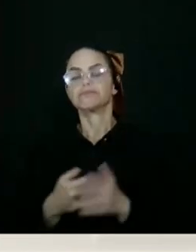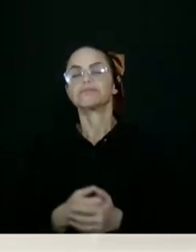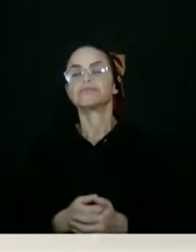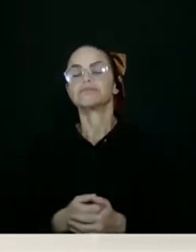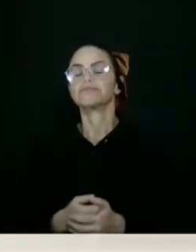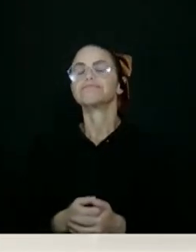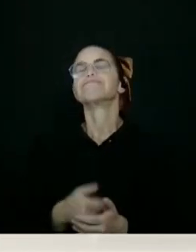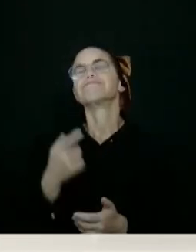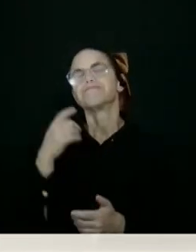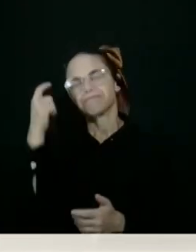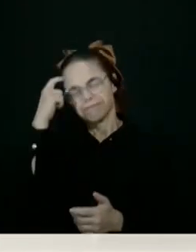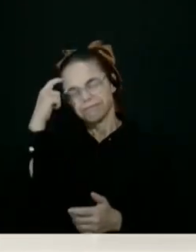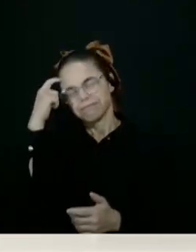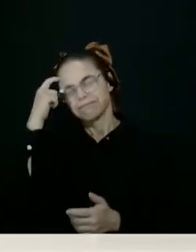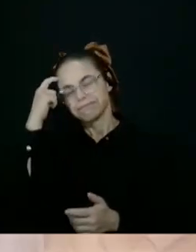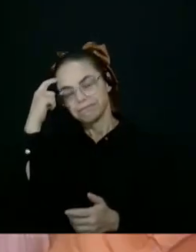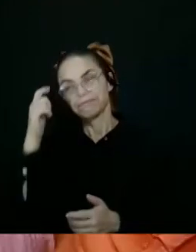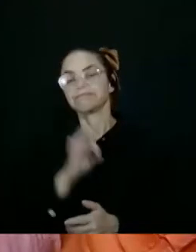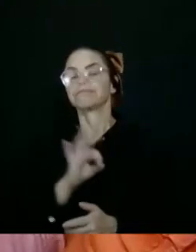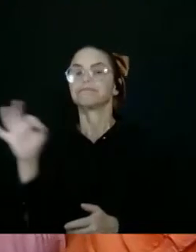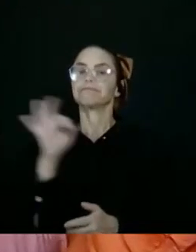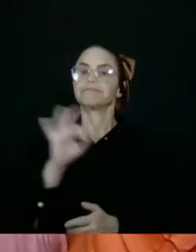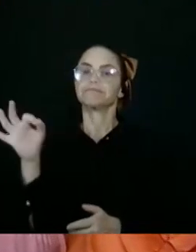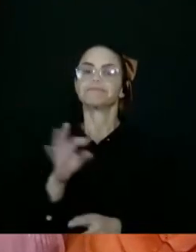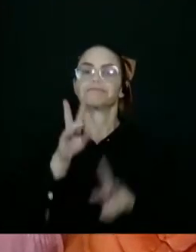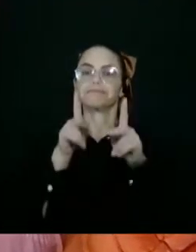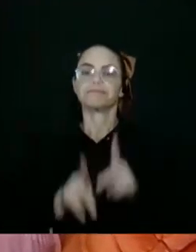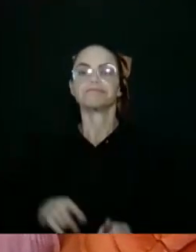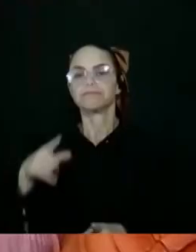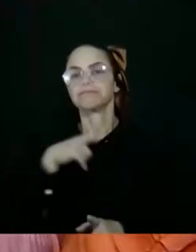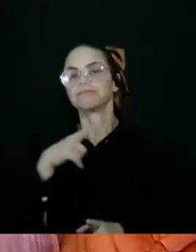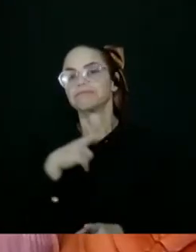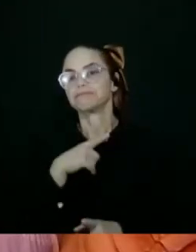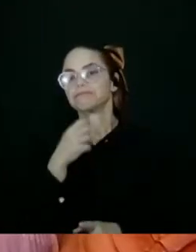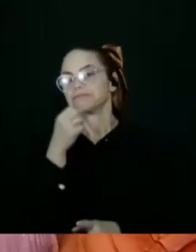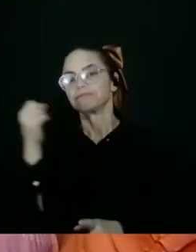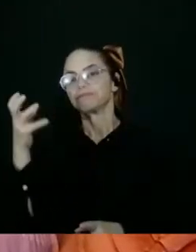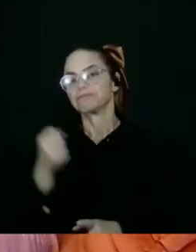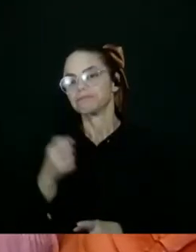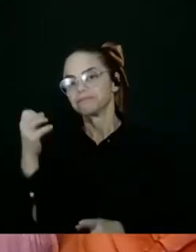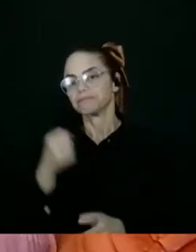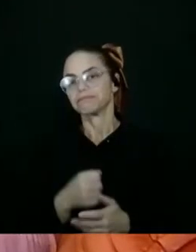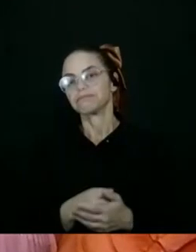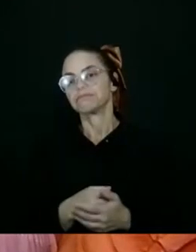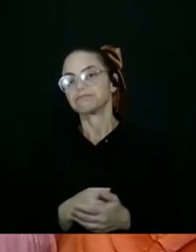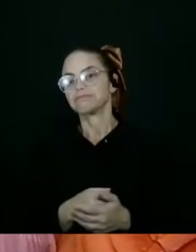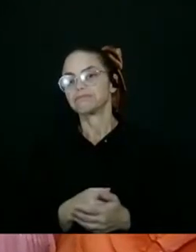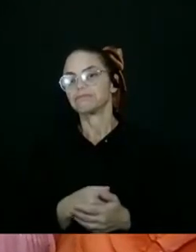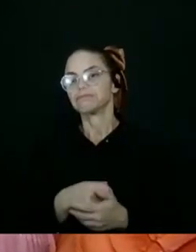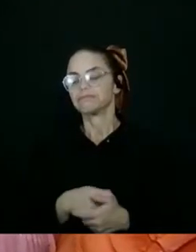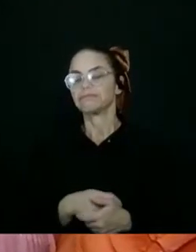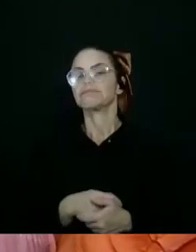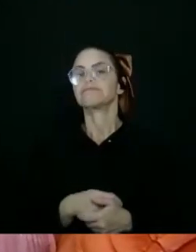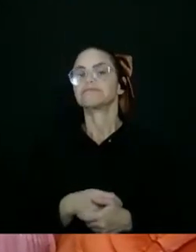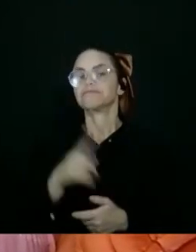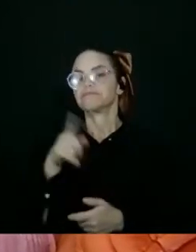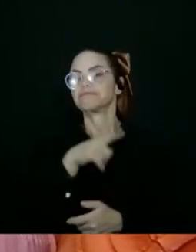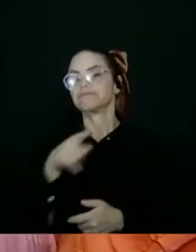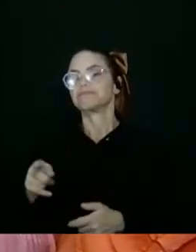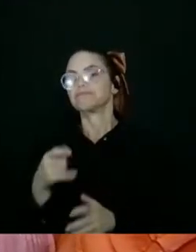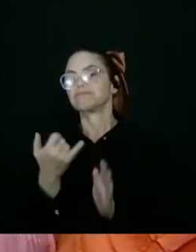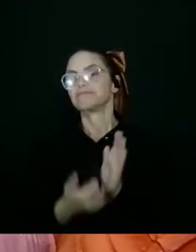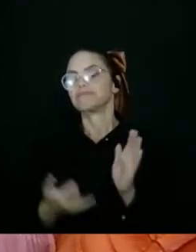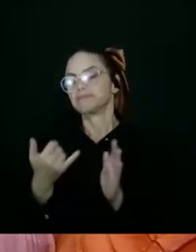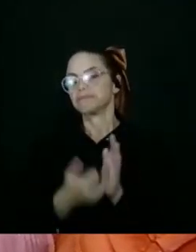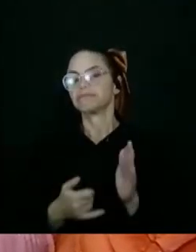Um grande percentual, né, da população vai ter esse benefício, né, de estar isento, né, do imposto de renda. Isso vai